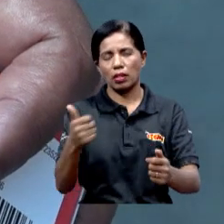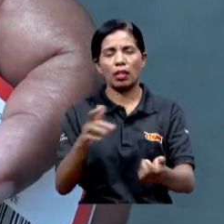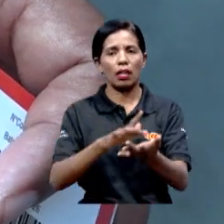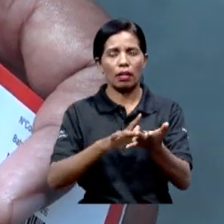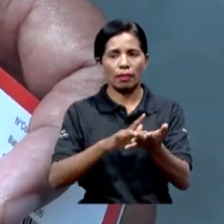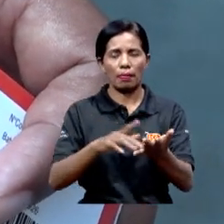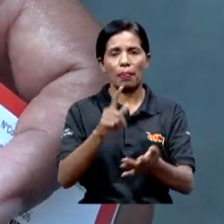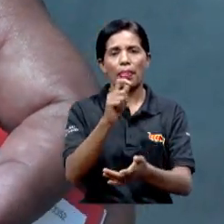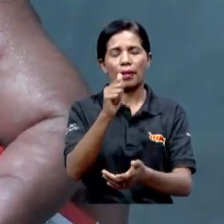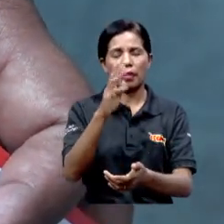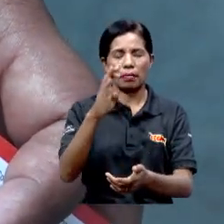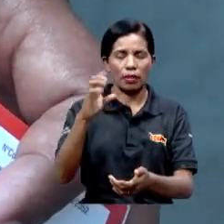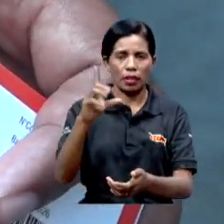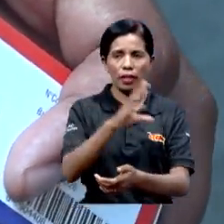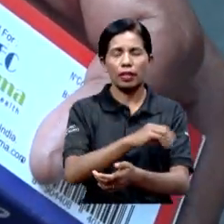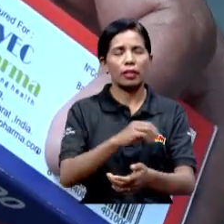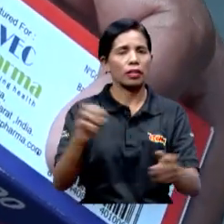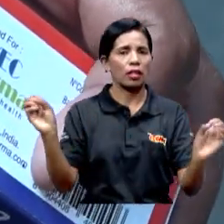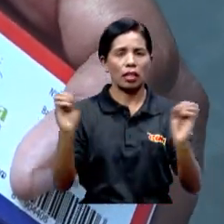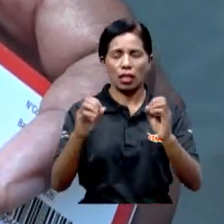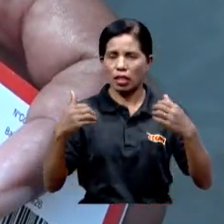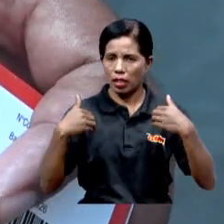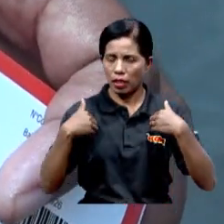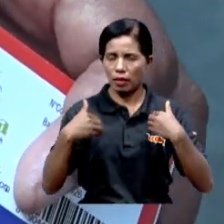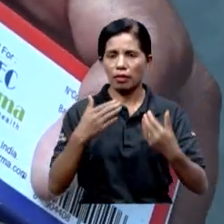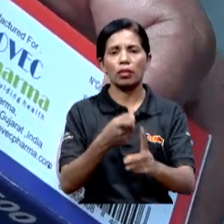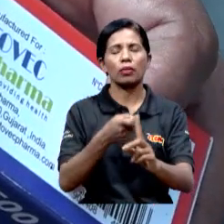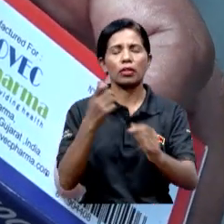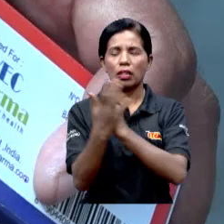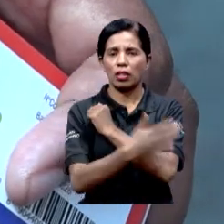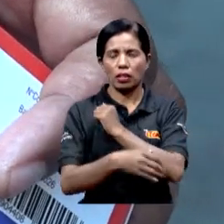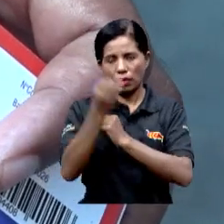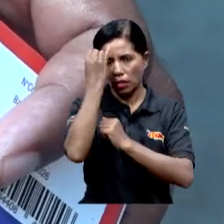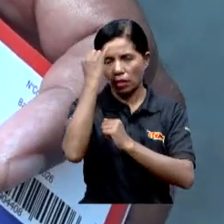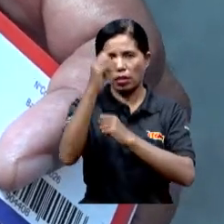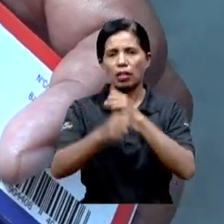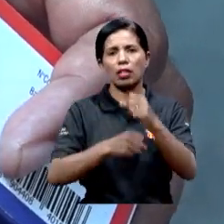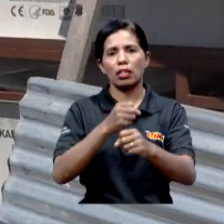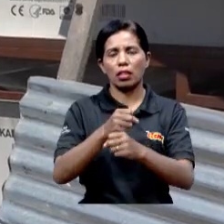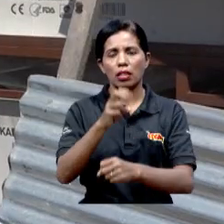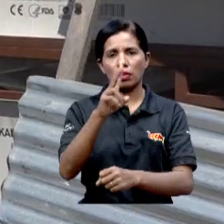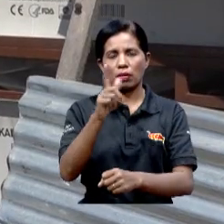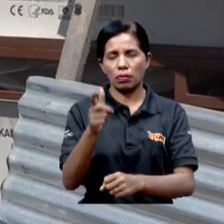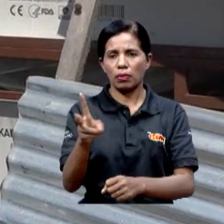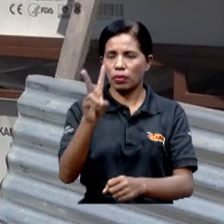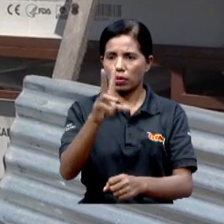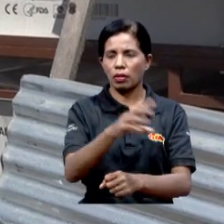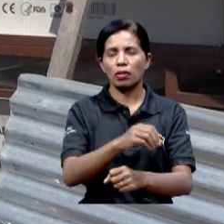paracetamol tableta tokon ida resin nebe laia qualidade ne so sa husi na Sound India ia tina rihun rua rua nulu resin rua